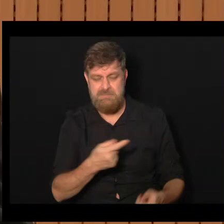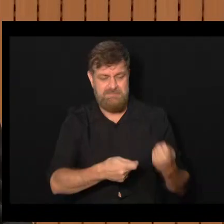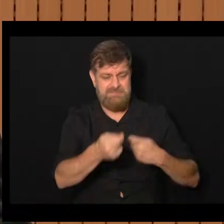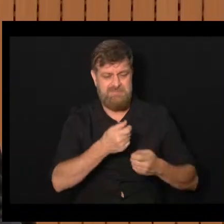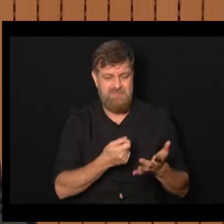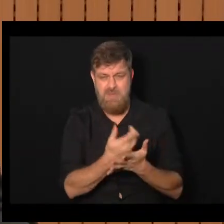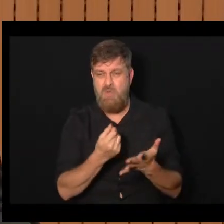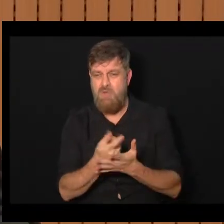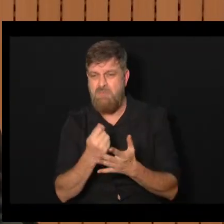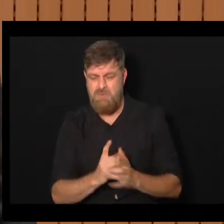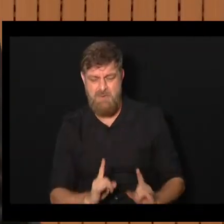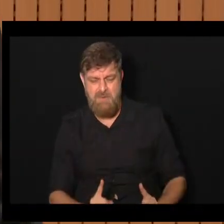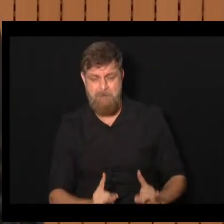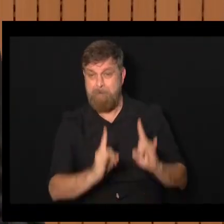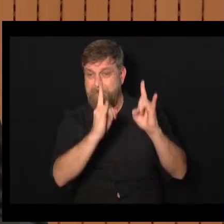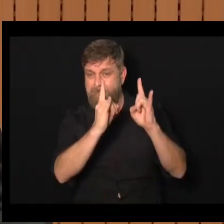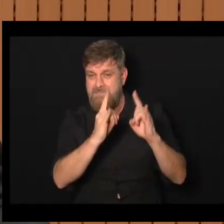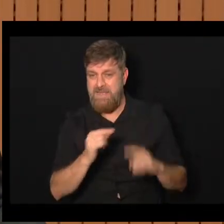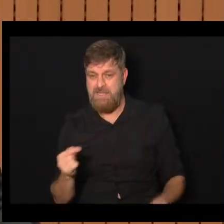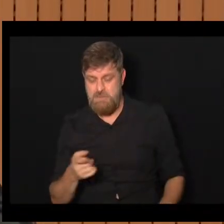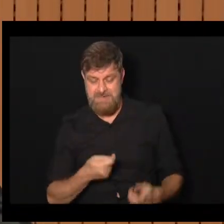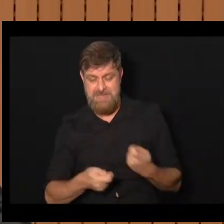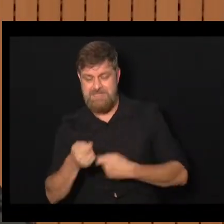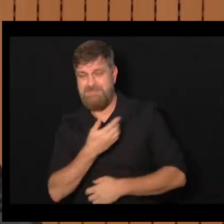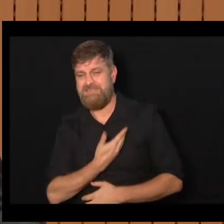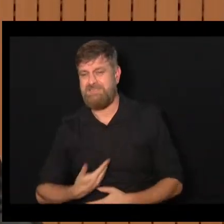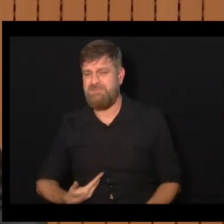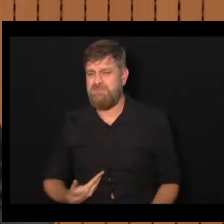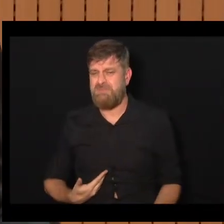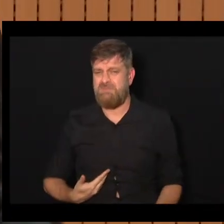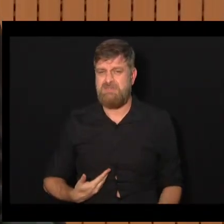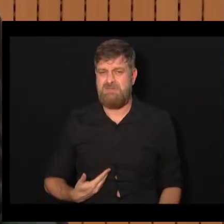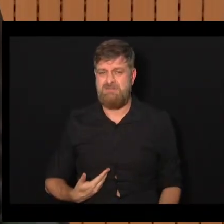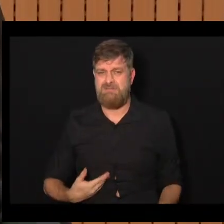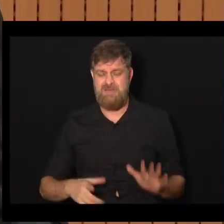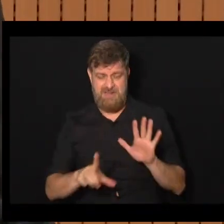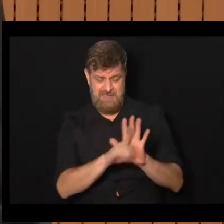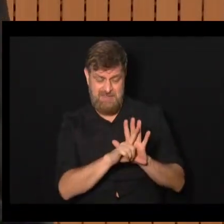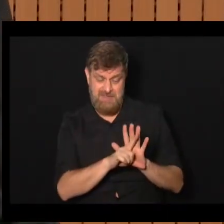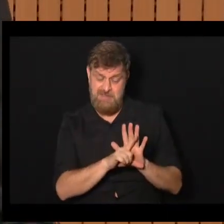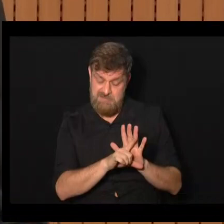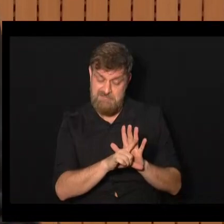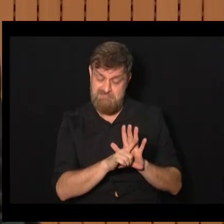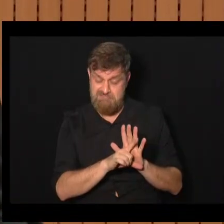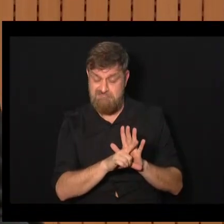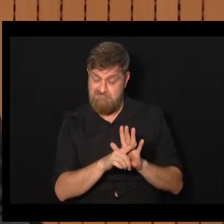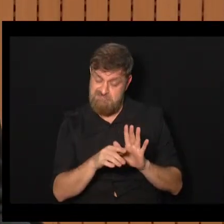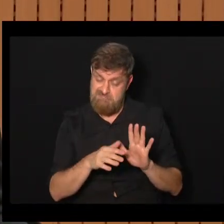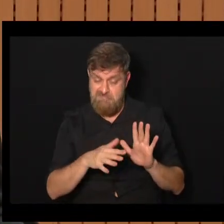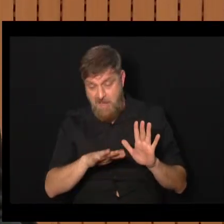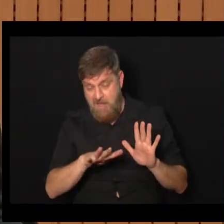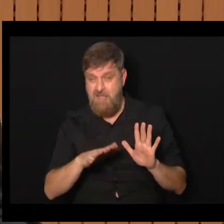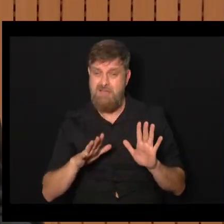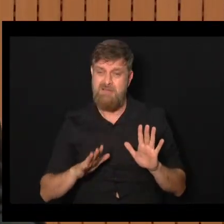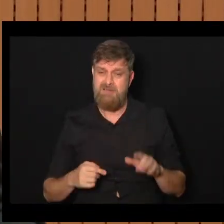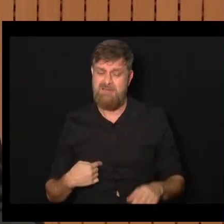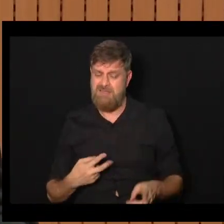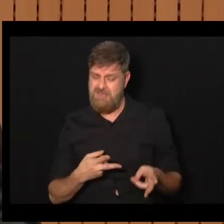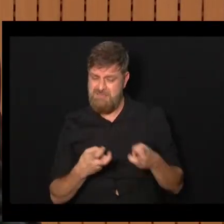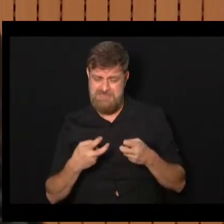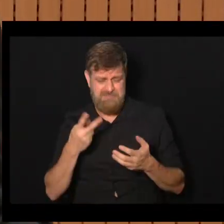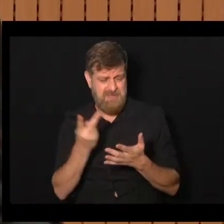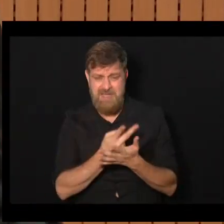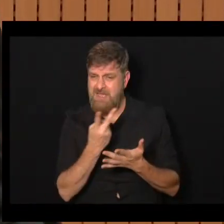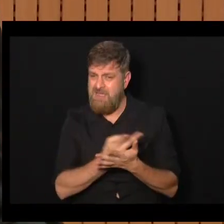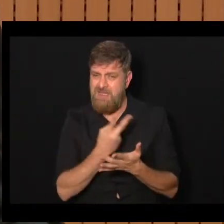comprado prédios para a administração pública, o que não é ilegal, mas que não deixa de ser